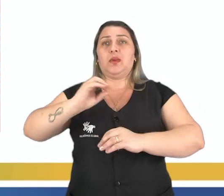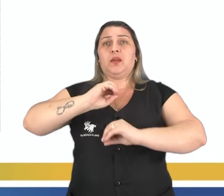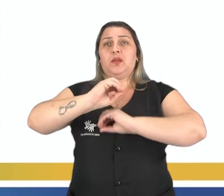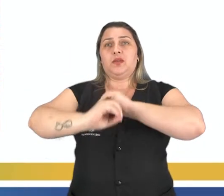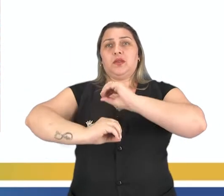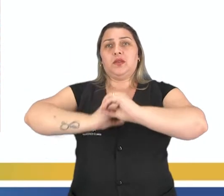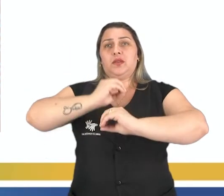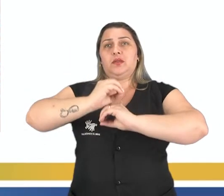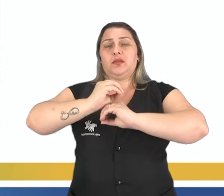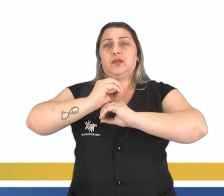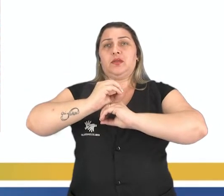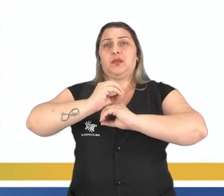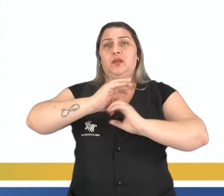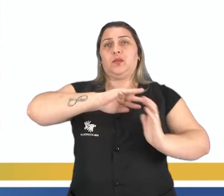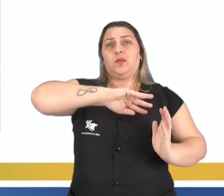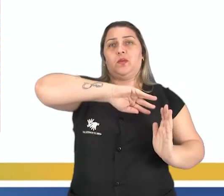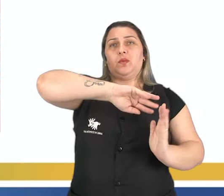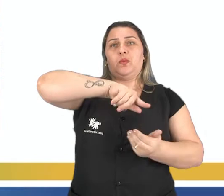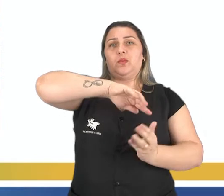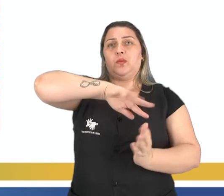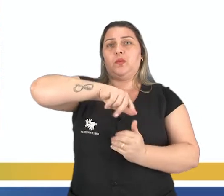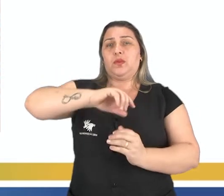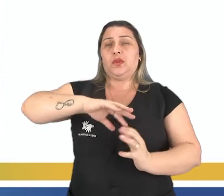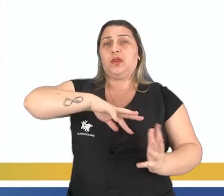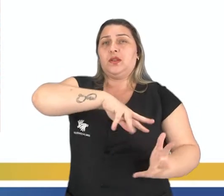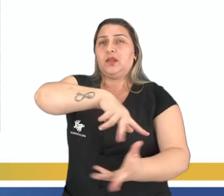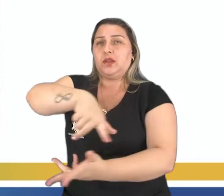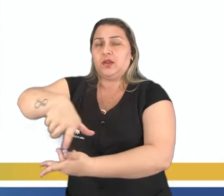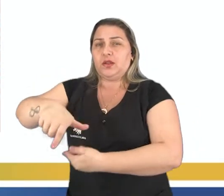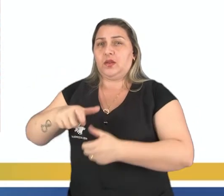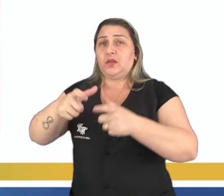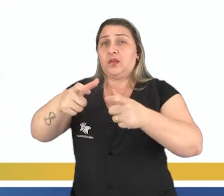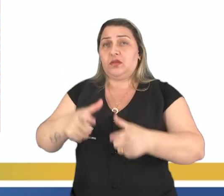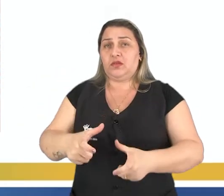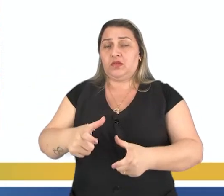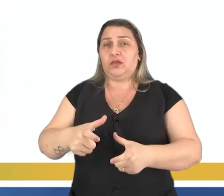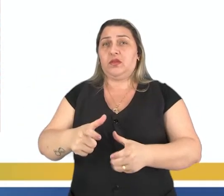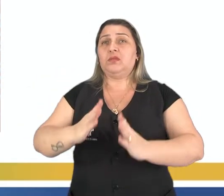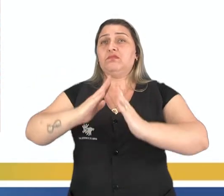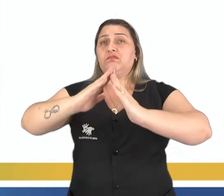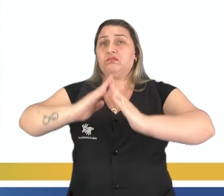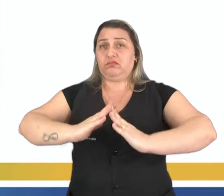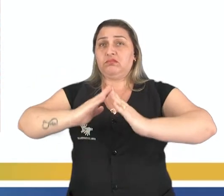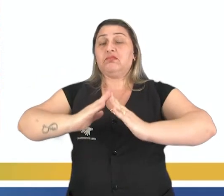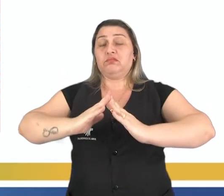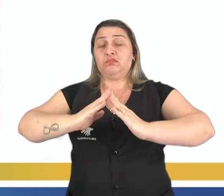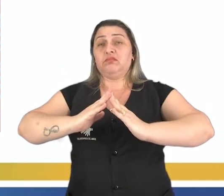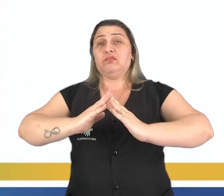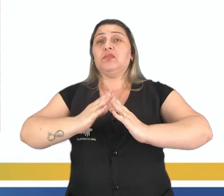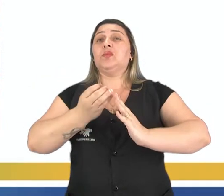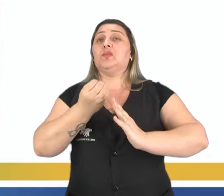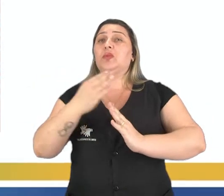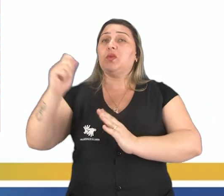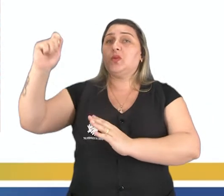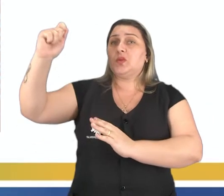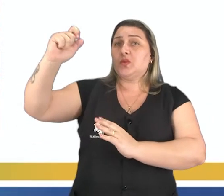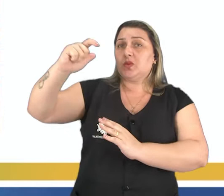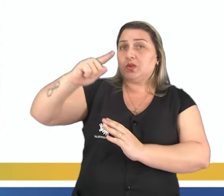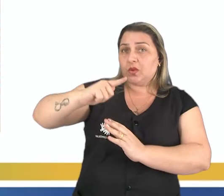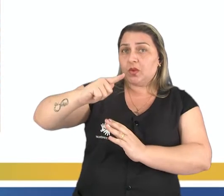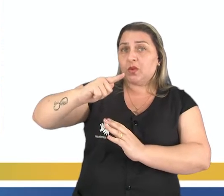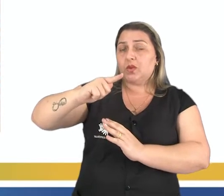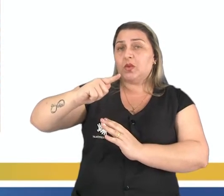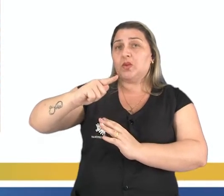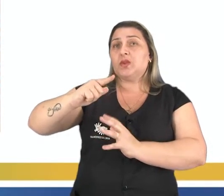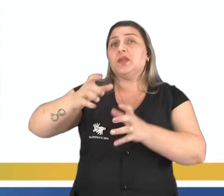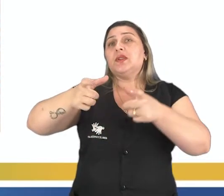solar. O planeta Terra, ele está numa zona habitável, quando a gente leva em consideração o Sol, Ou seja,